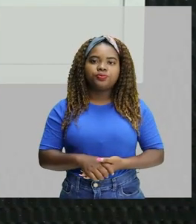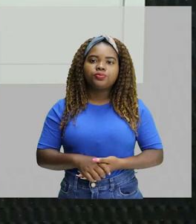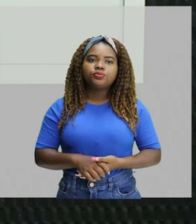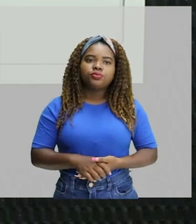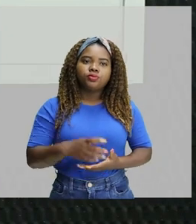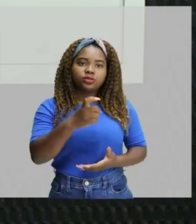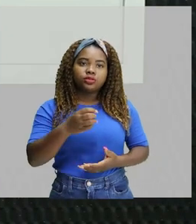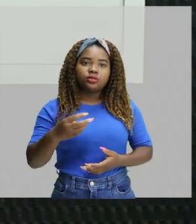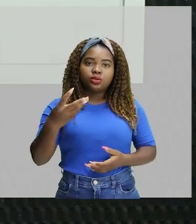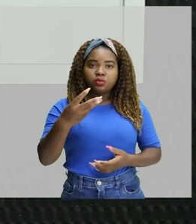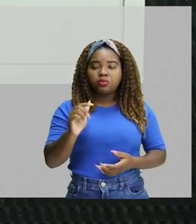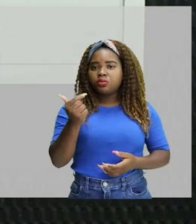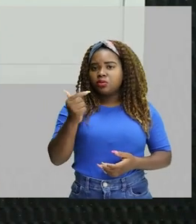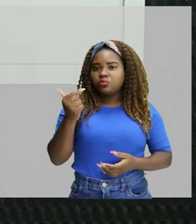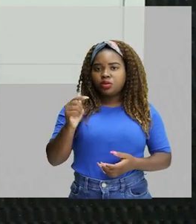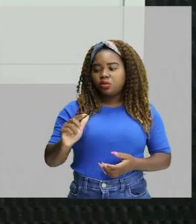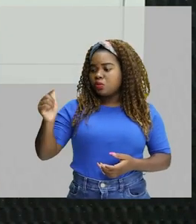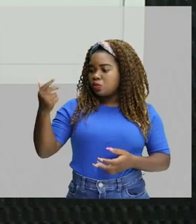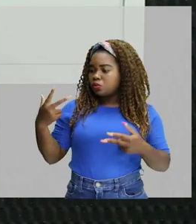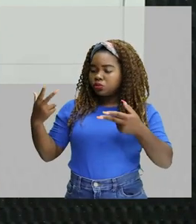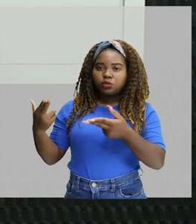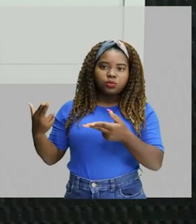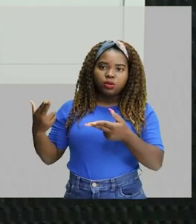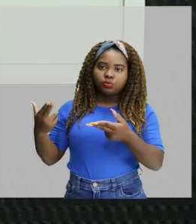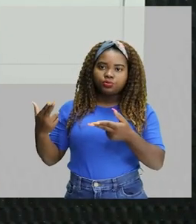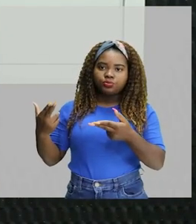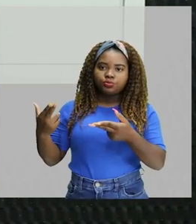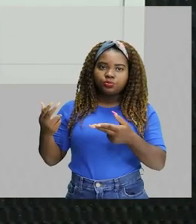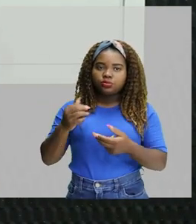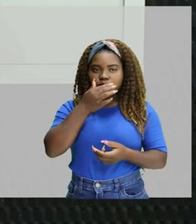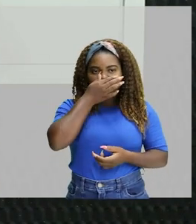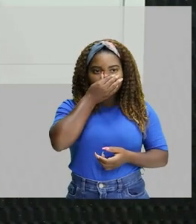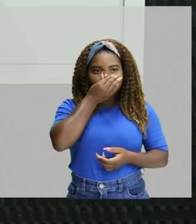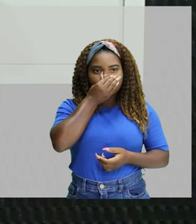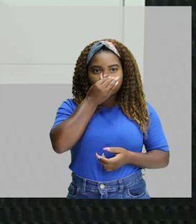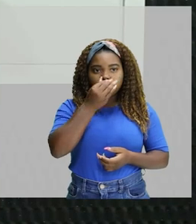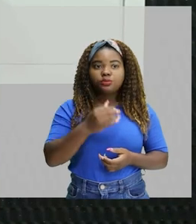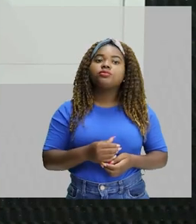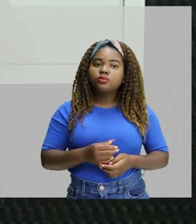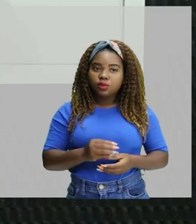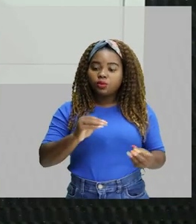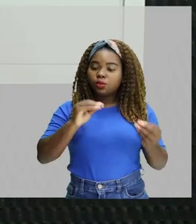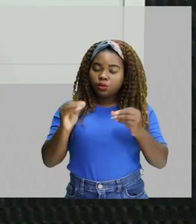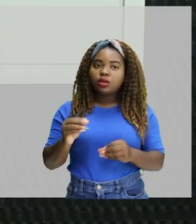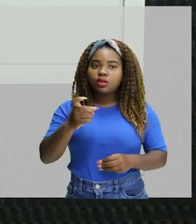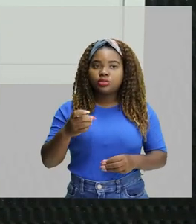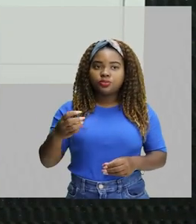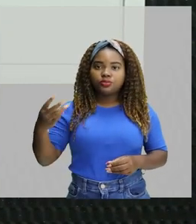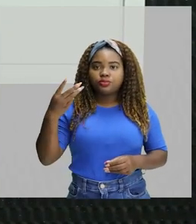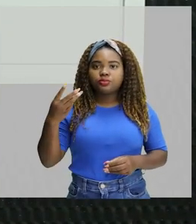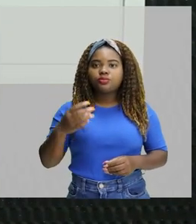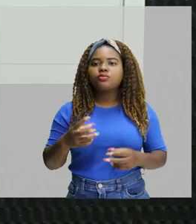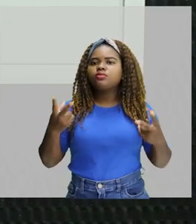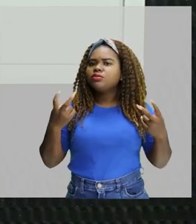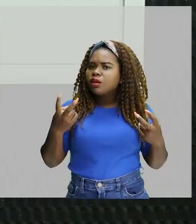o x c não tem nenhum termo de mesmo grau para fazer operação com ele então vou abaixar aqui o x c